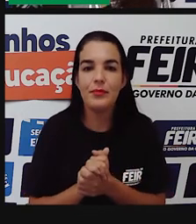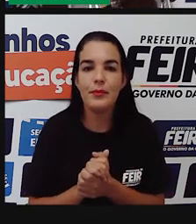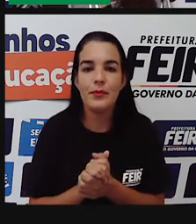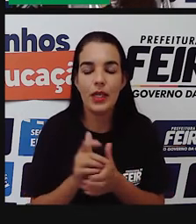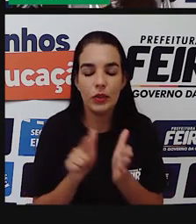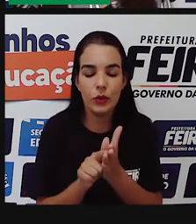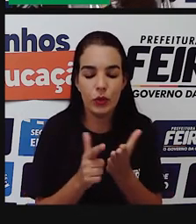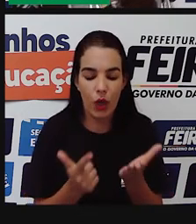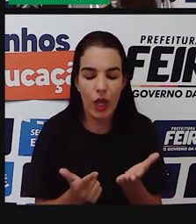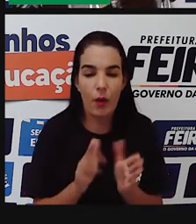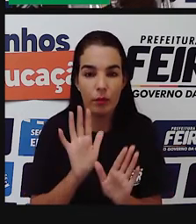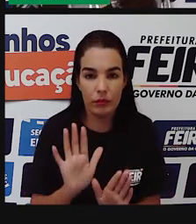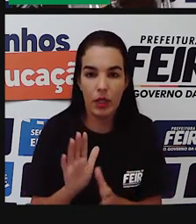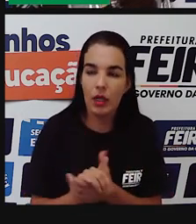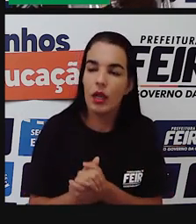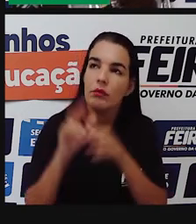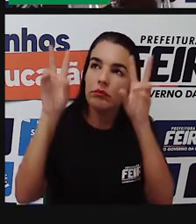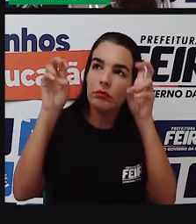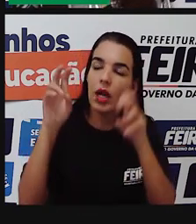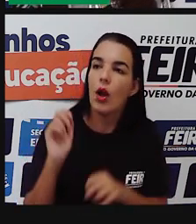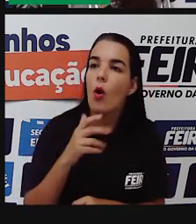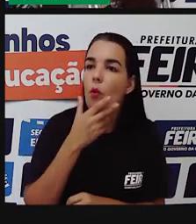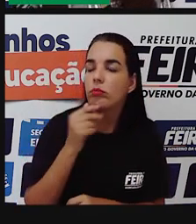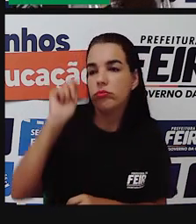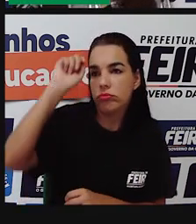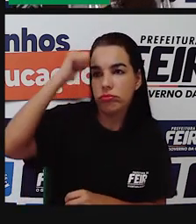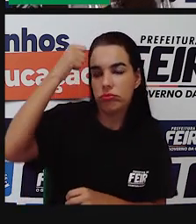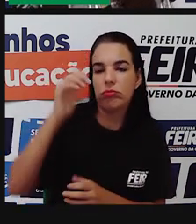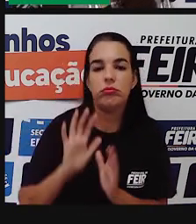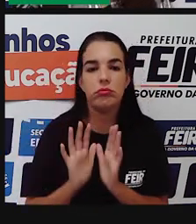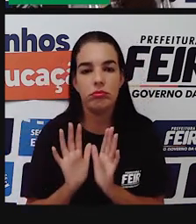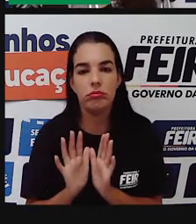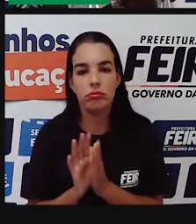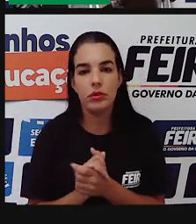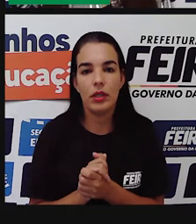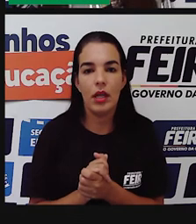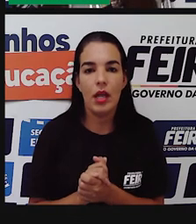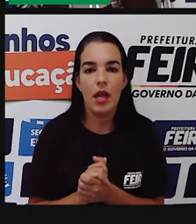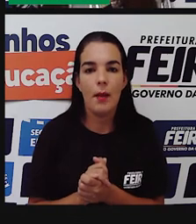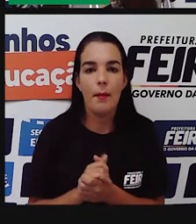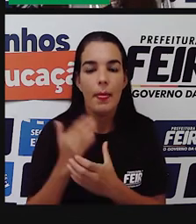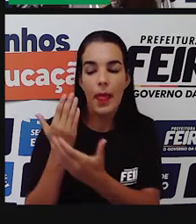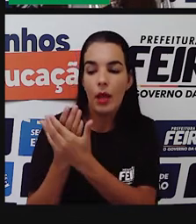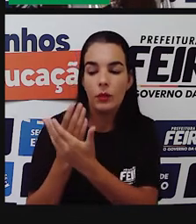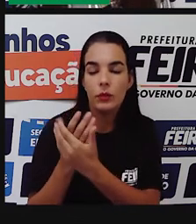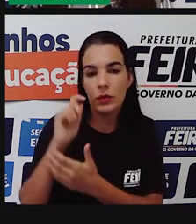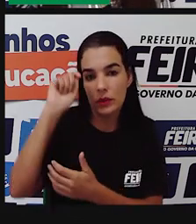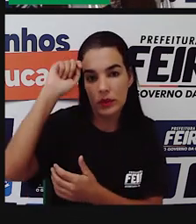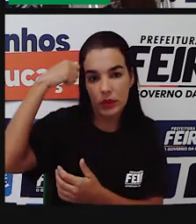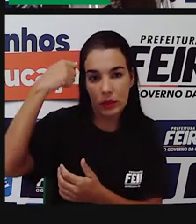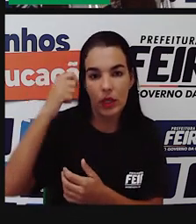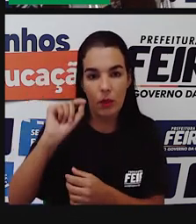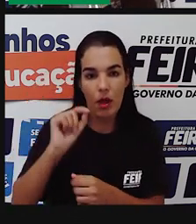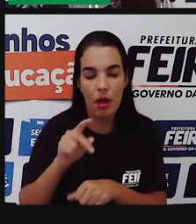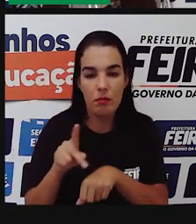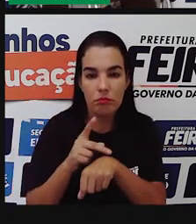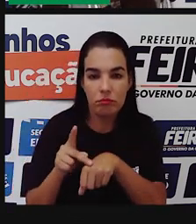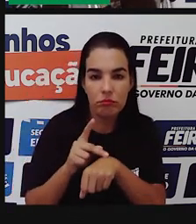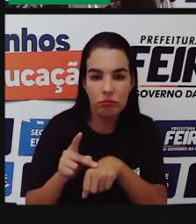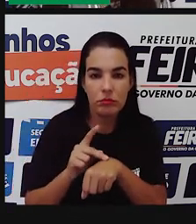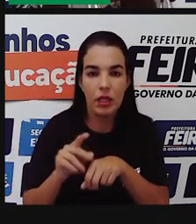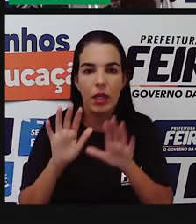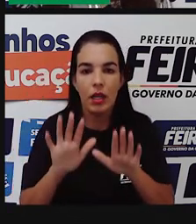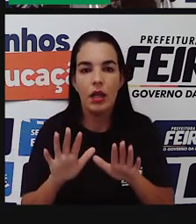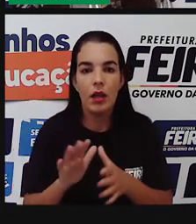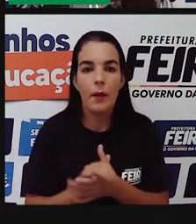O Negro, órgão dos estudantes negros, uma semente de um movimento negro